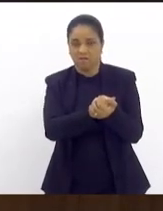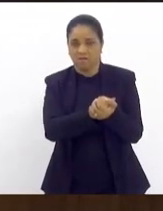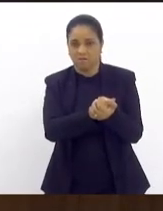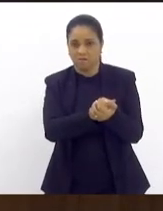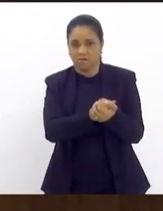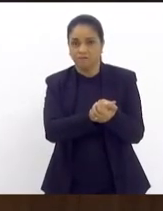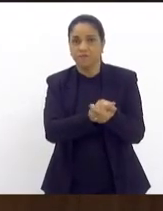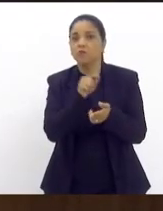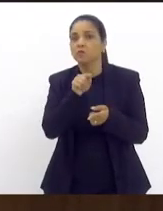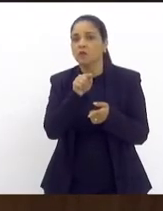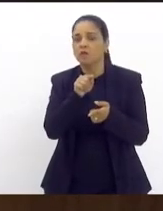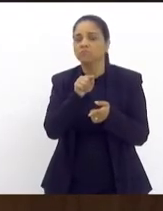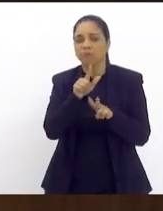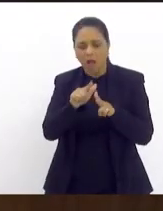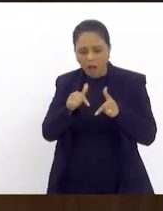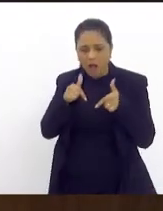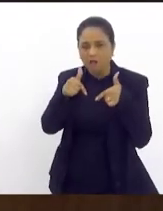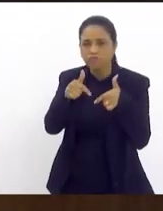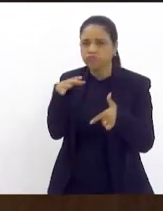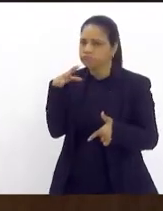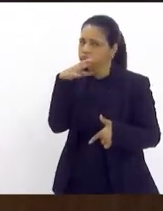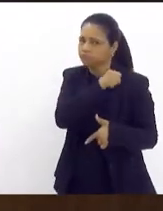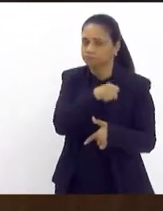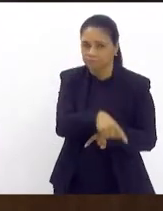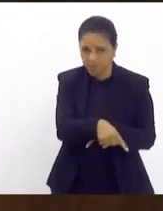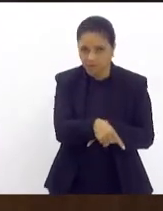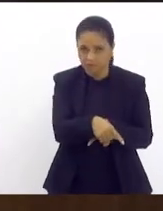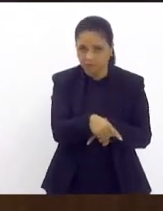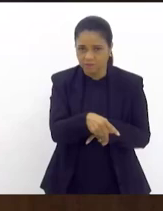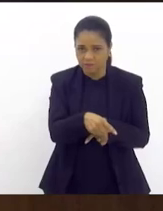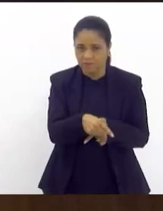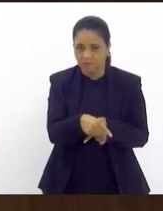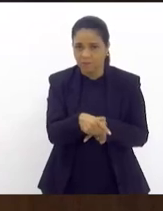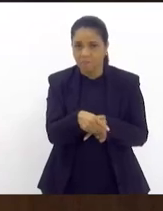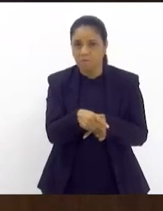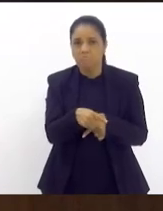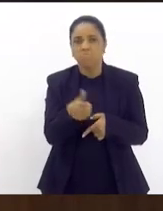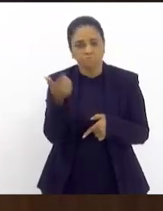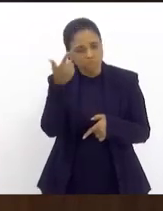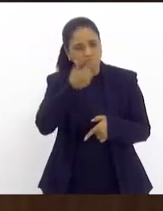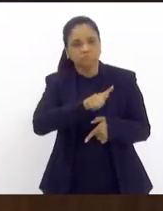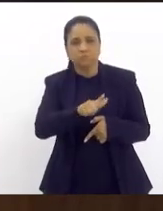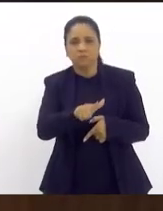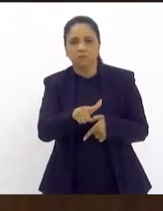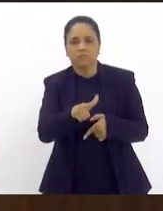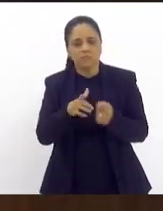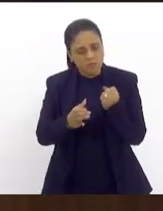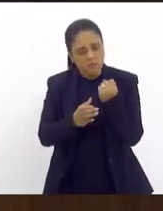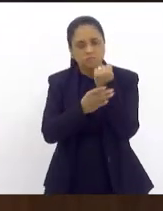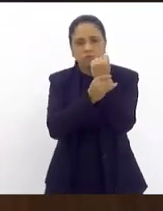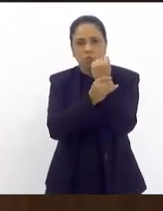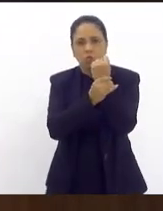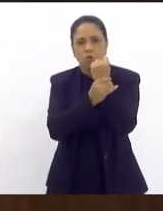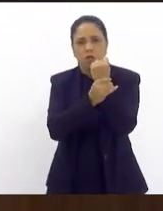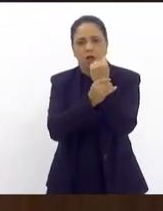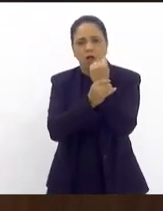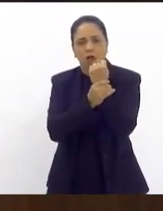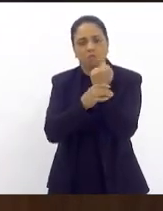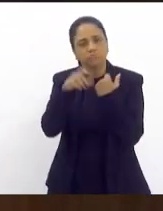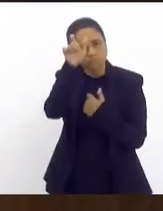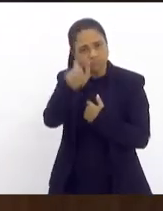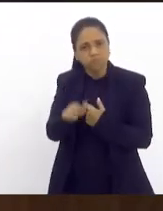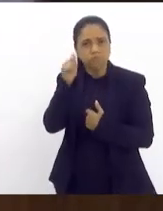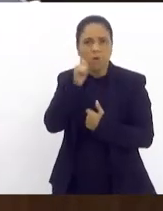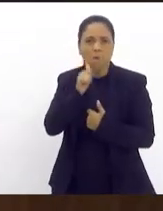tomar as providências necessárias para a garantir e assegurar a sua integridade